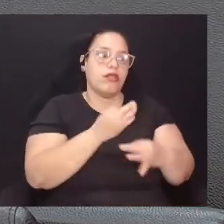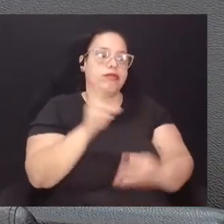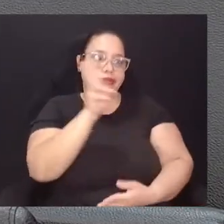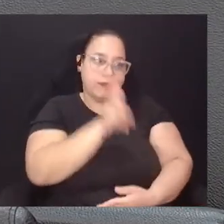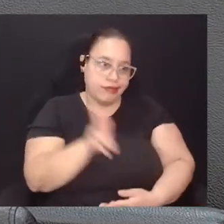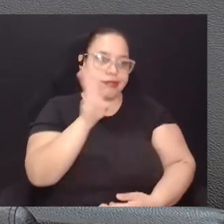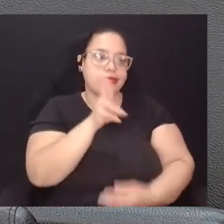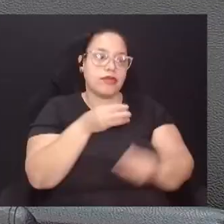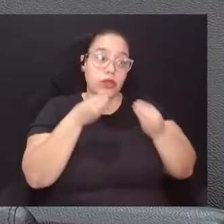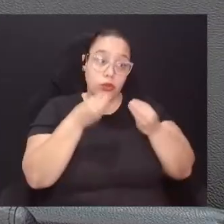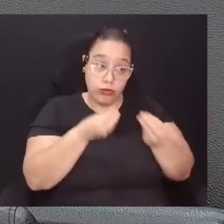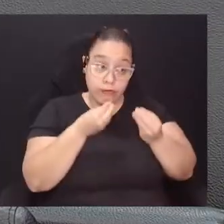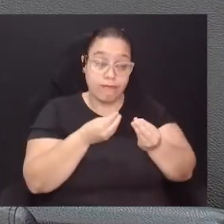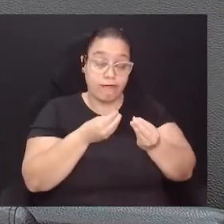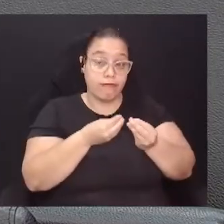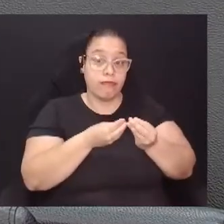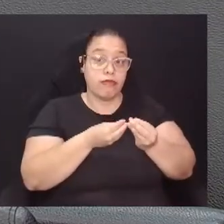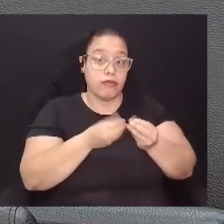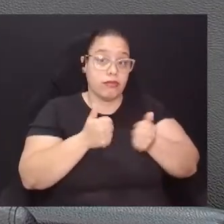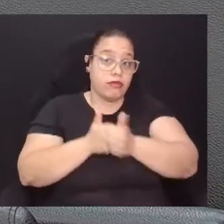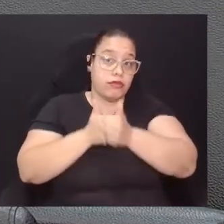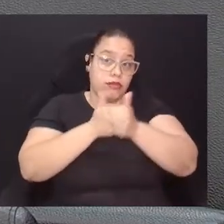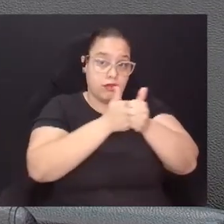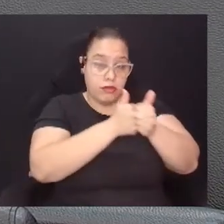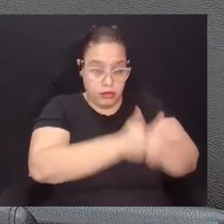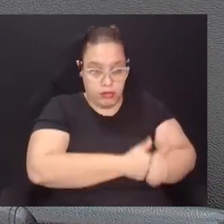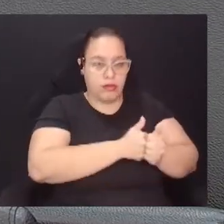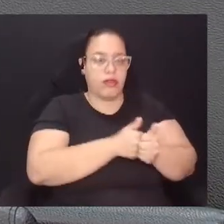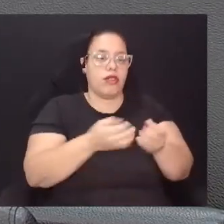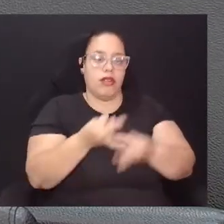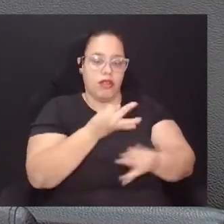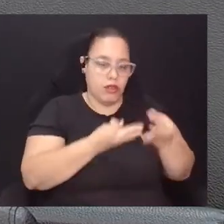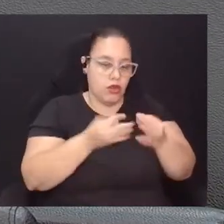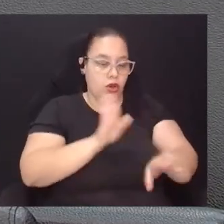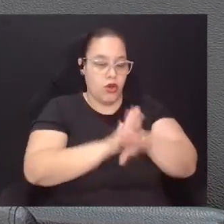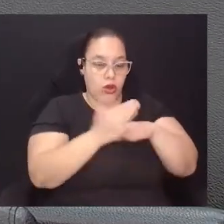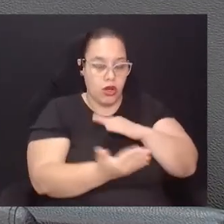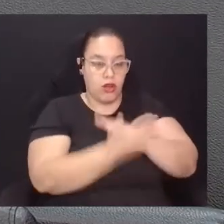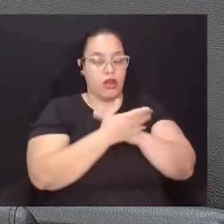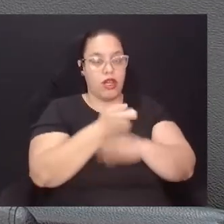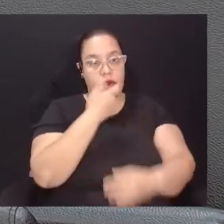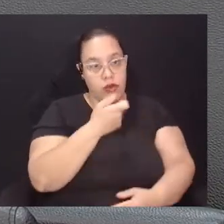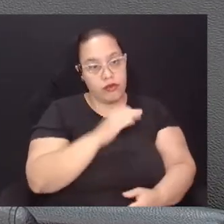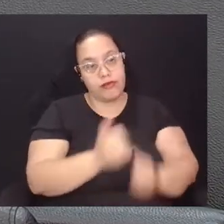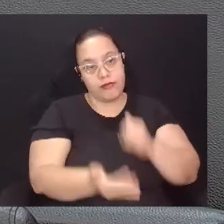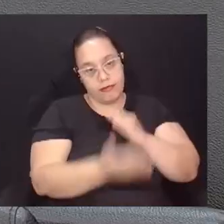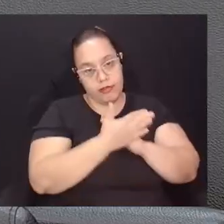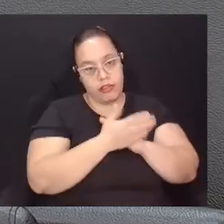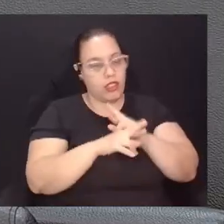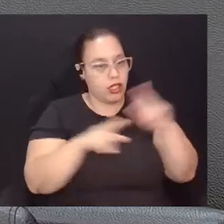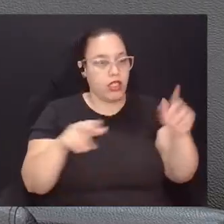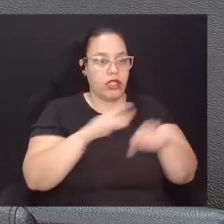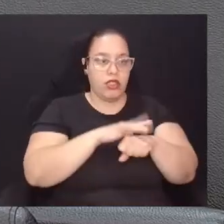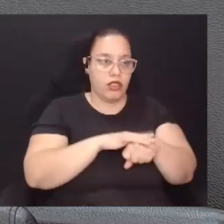vezes ela é utilizada também como sendo um acompanhante desse tratamento, né, um medicamento auxiliar no tratamento